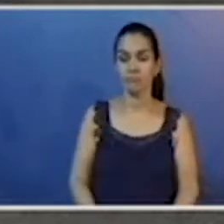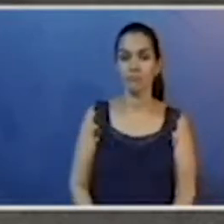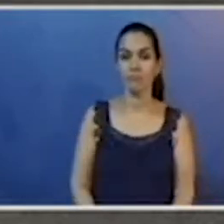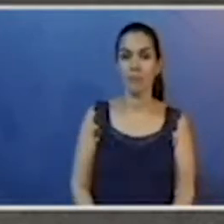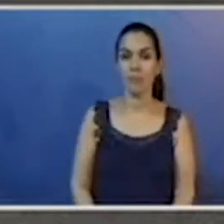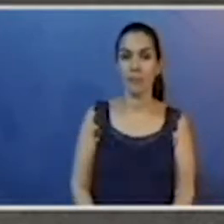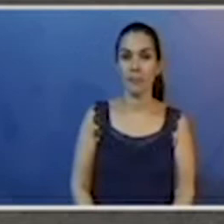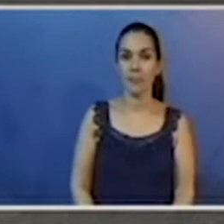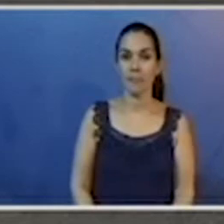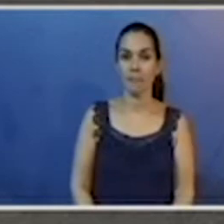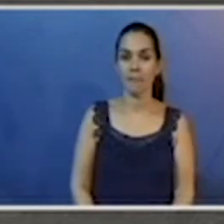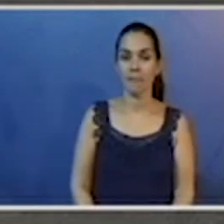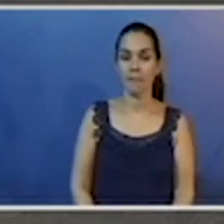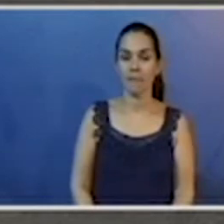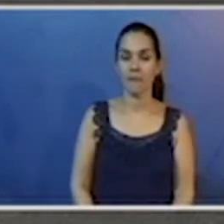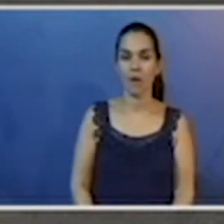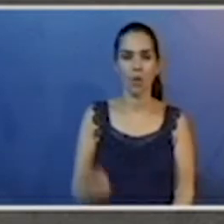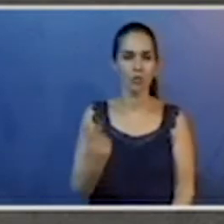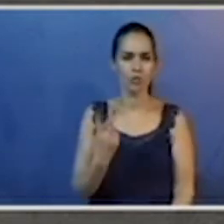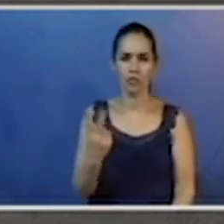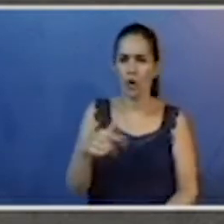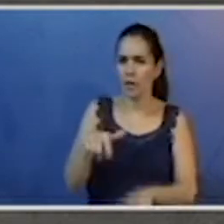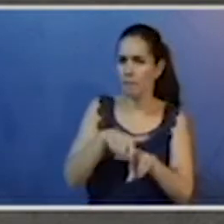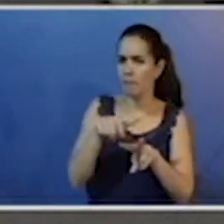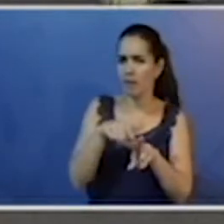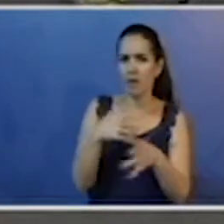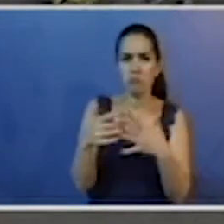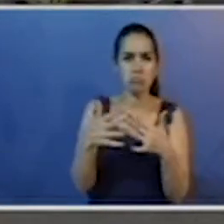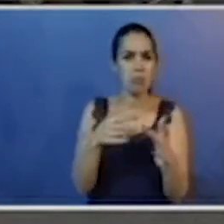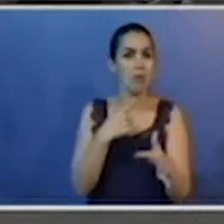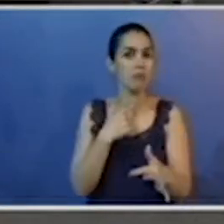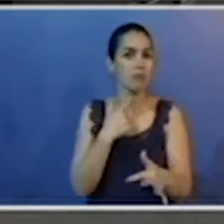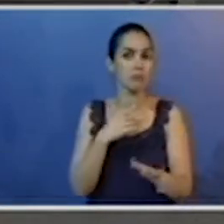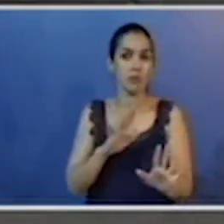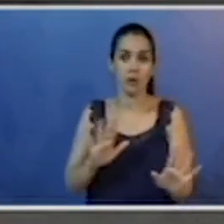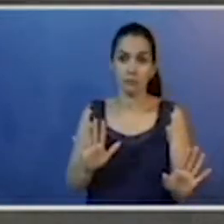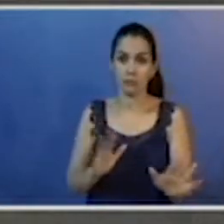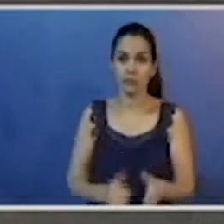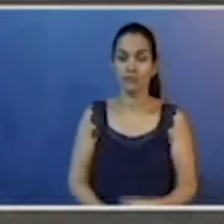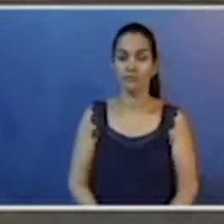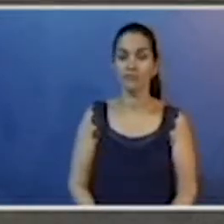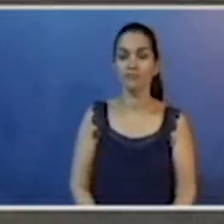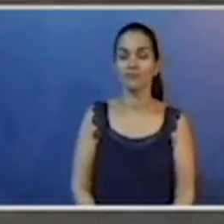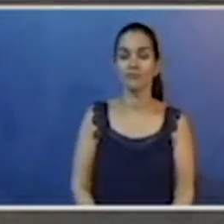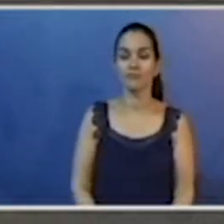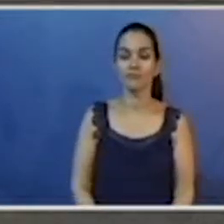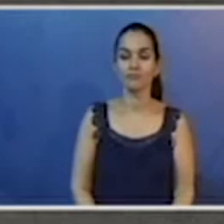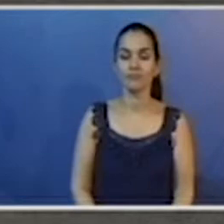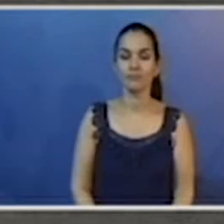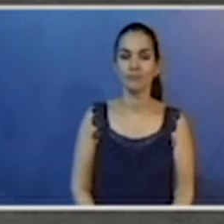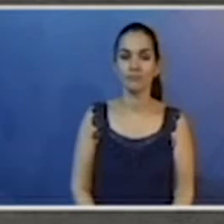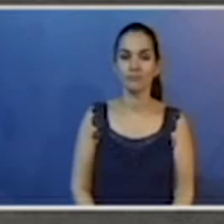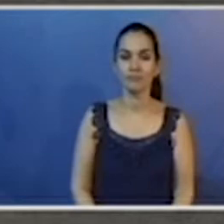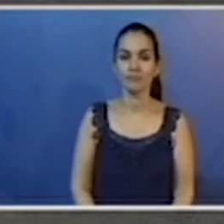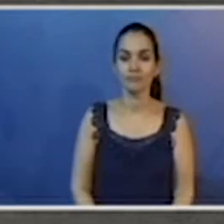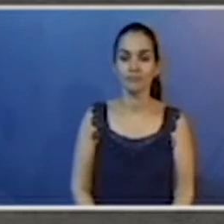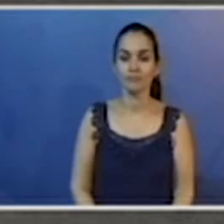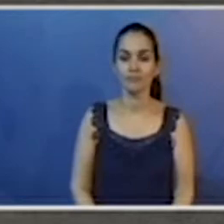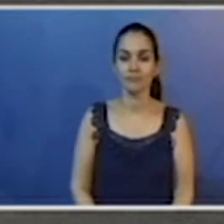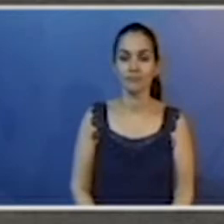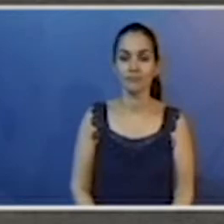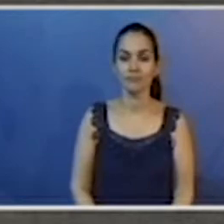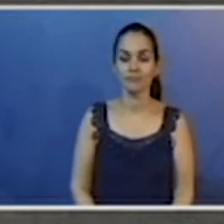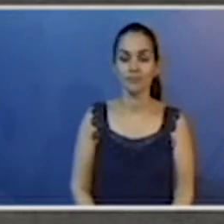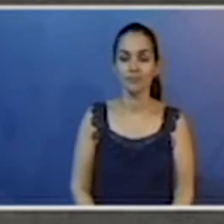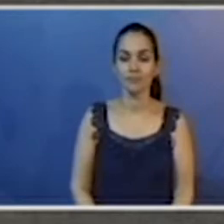tô usando os dois pés do jeito que eu quiser não importa Tô voltando mais uma